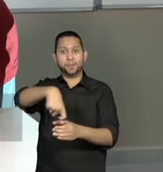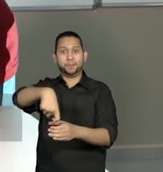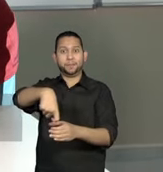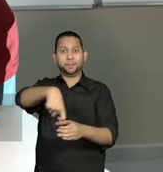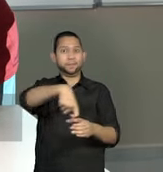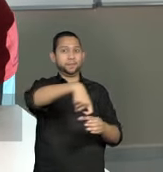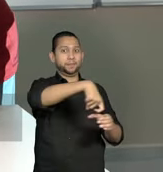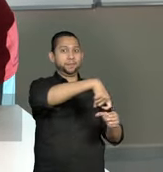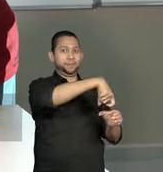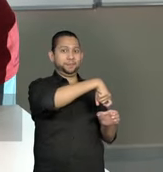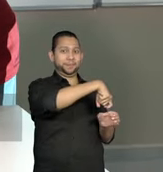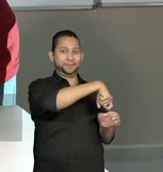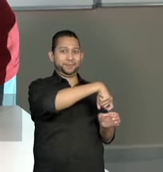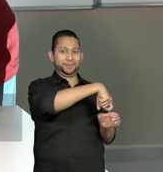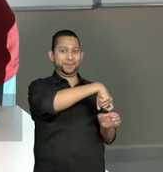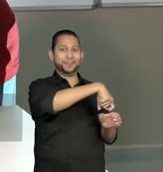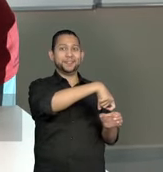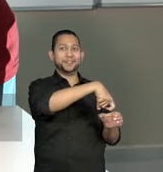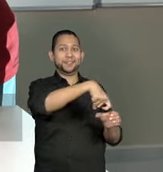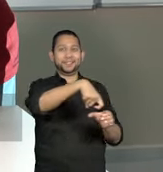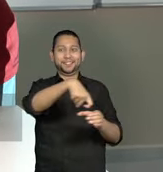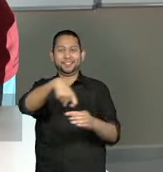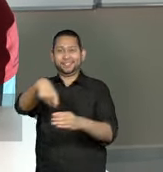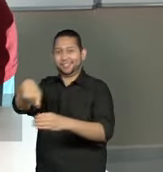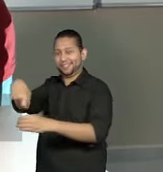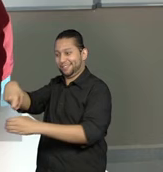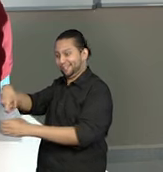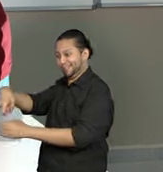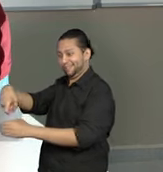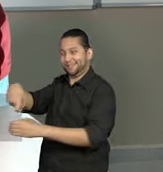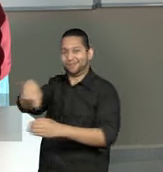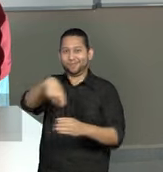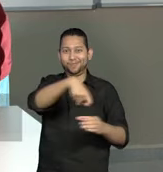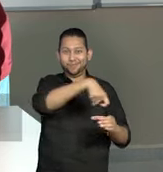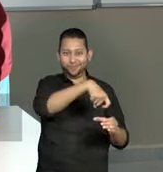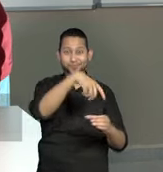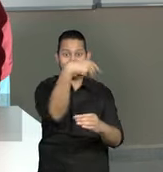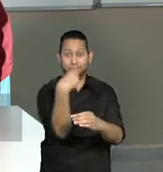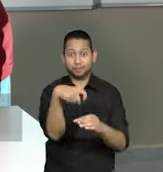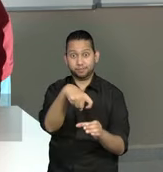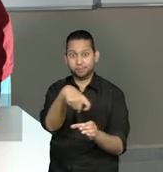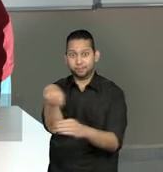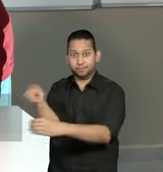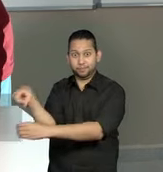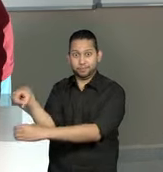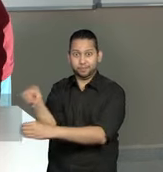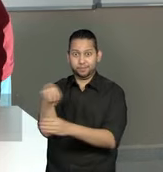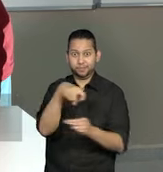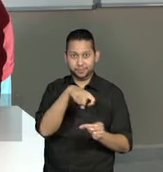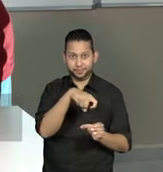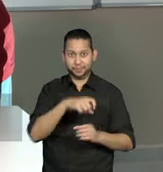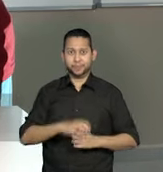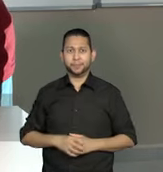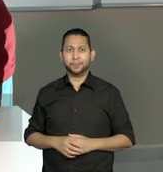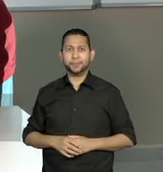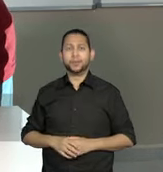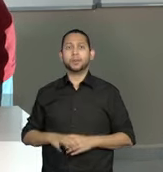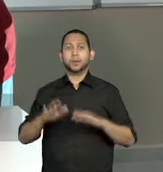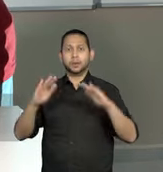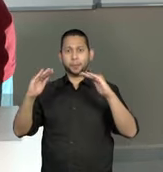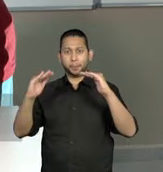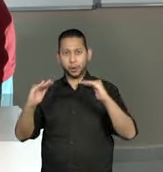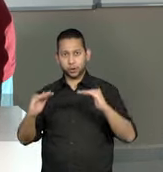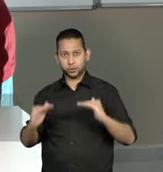de novo, ó. Estou movendo meu baldinho. Vai. Vou ter que baixar